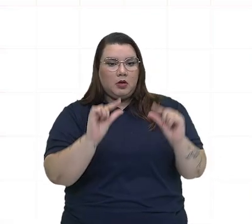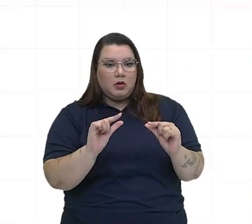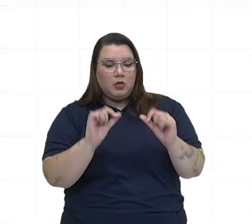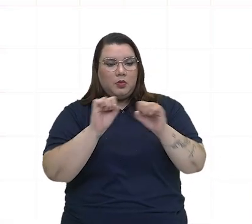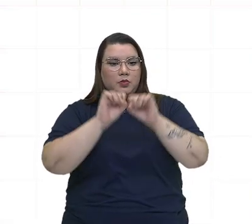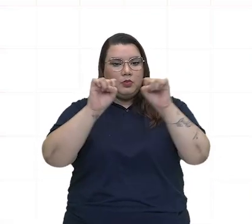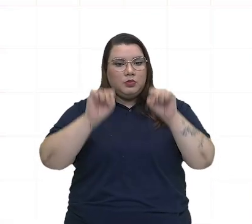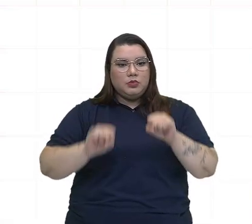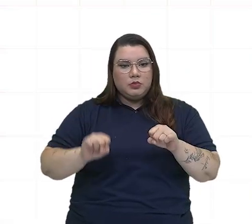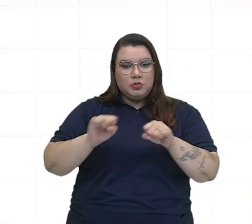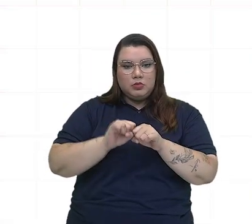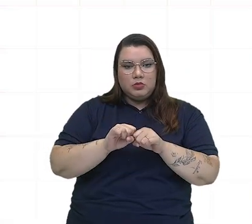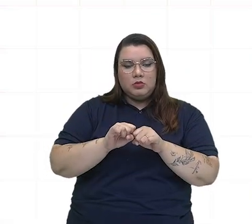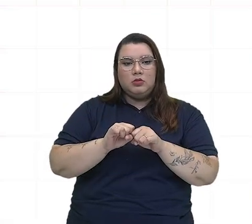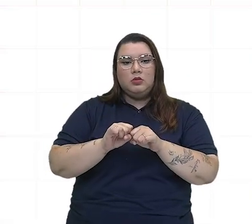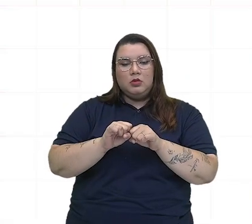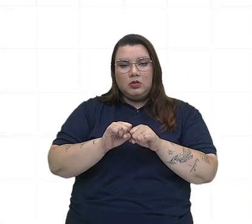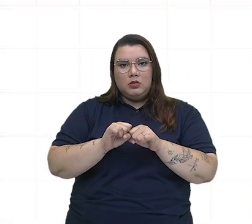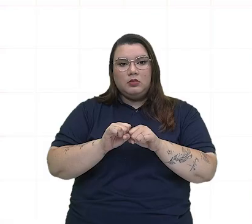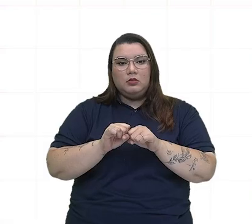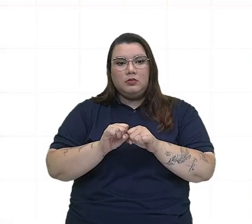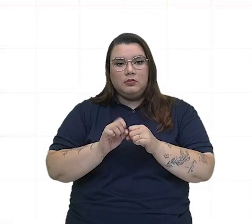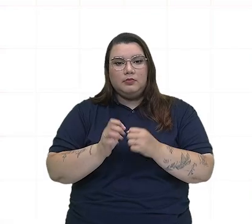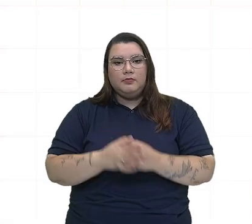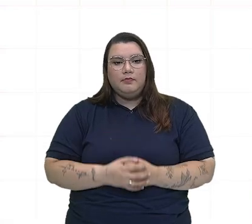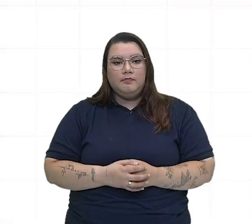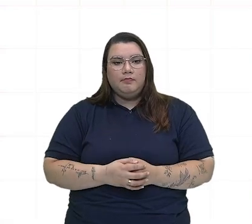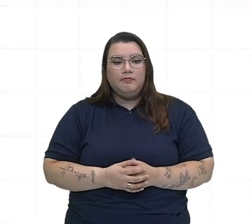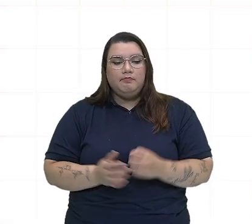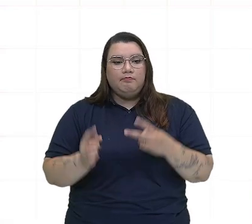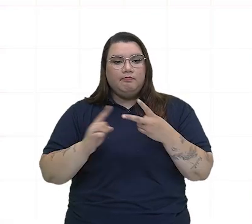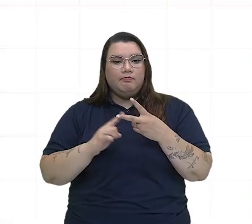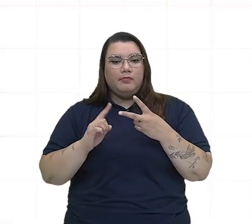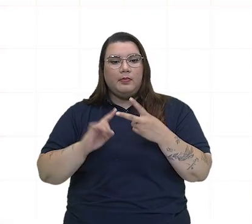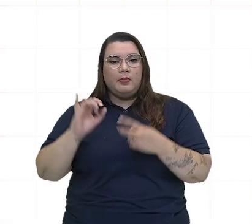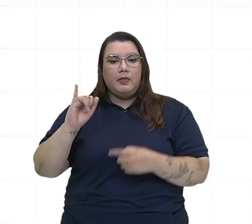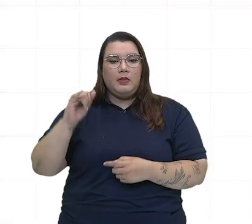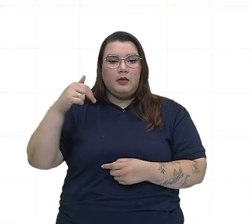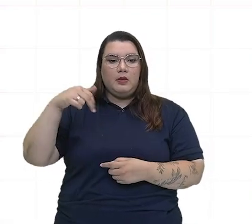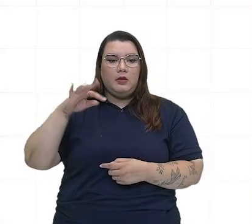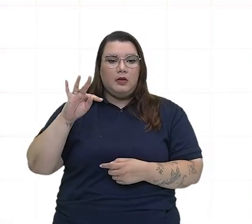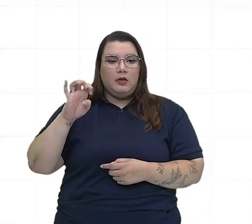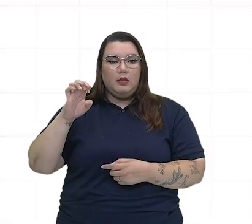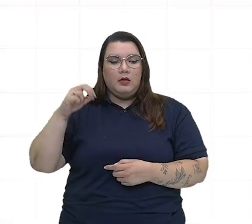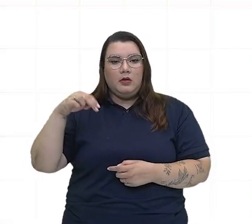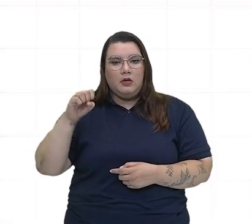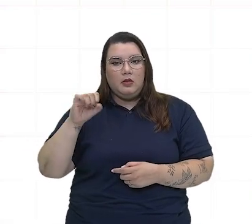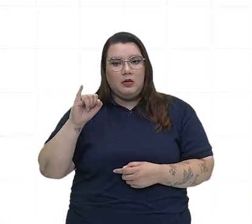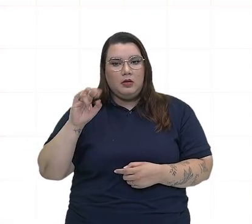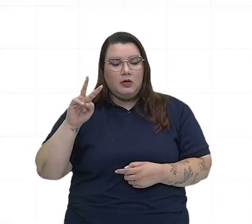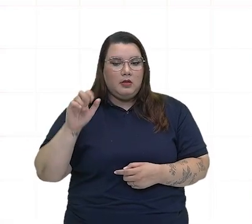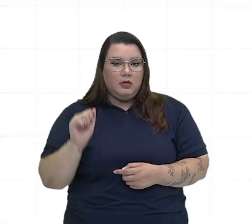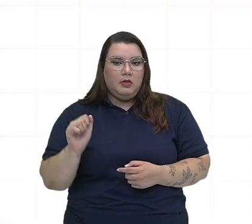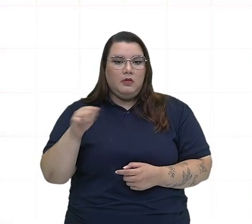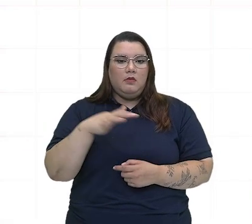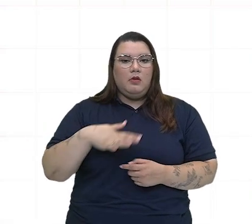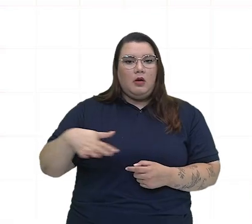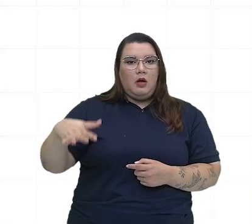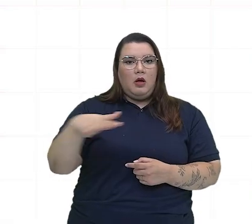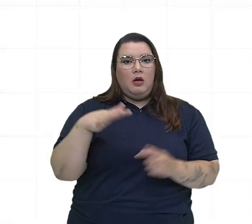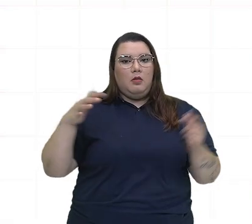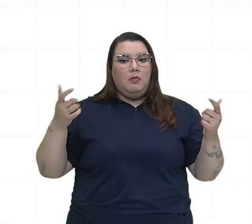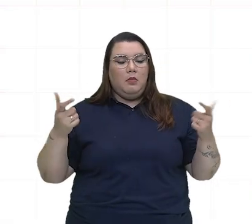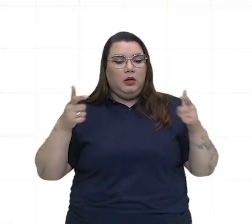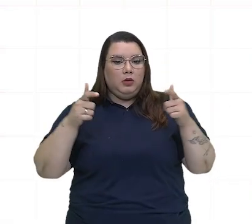e os sistemas agrícolas de produção intensiva, ele vai ocorrer em áreas menores, mas com uma